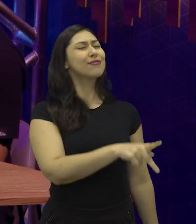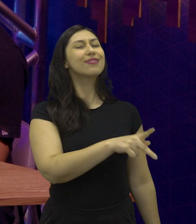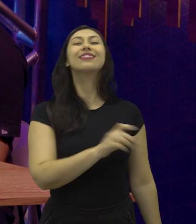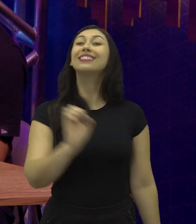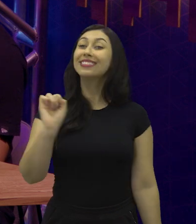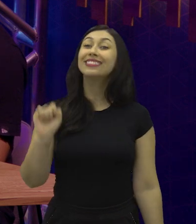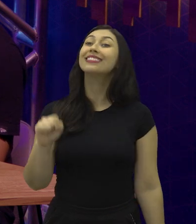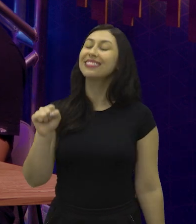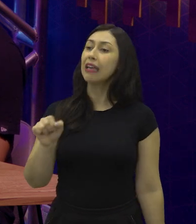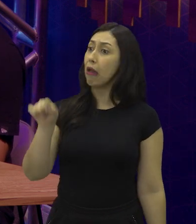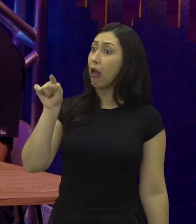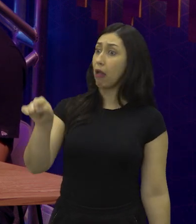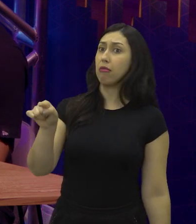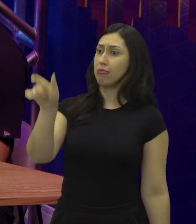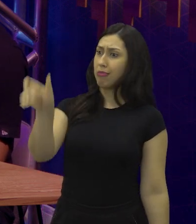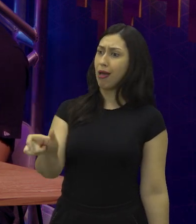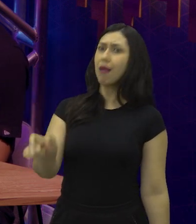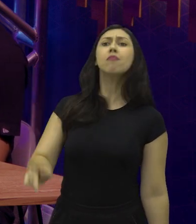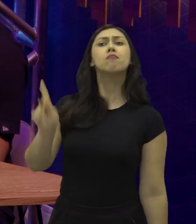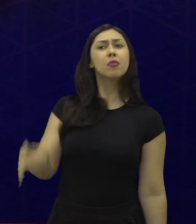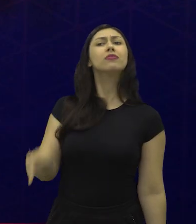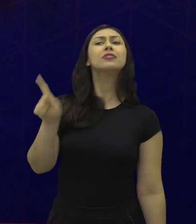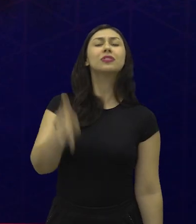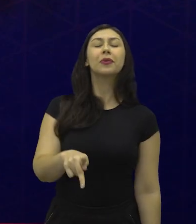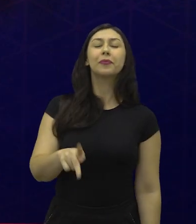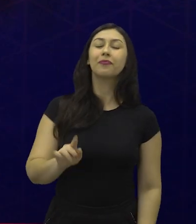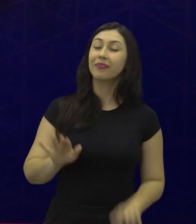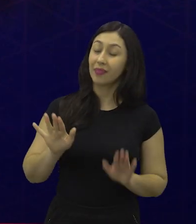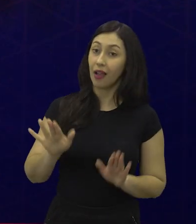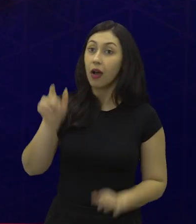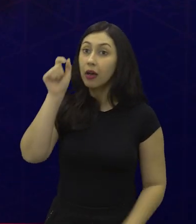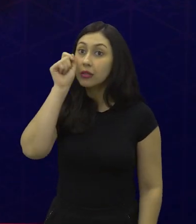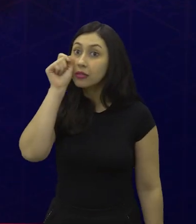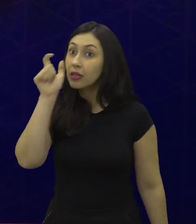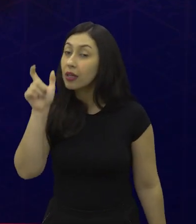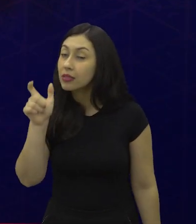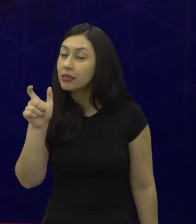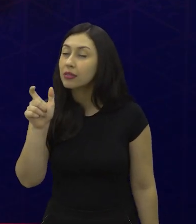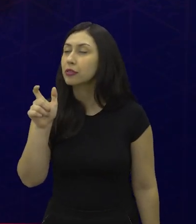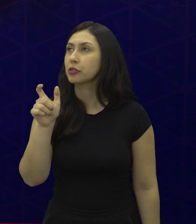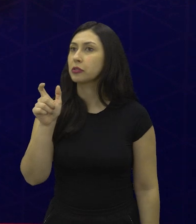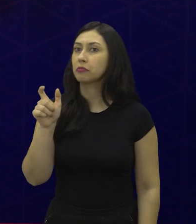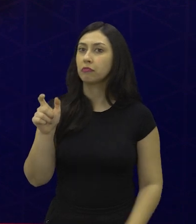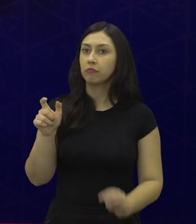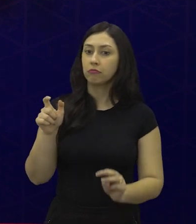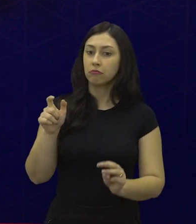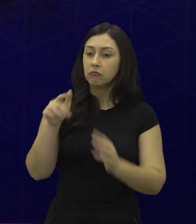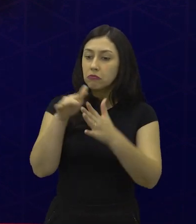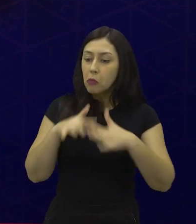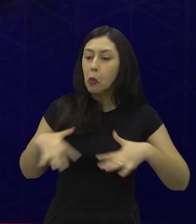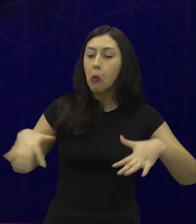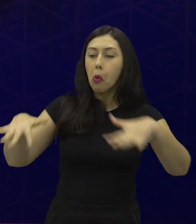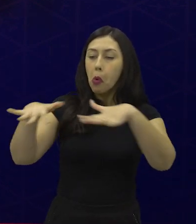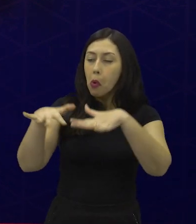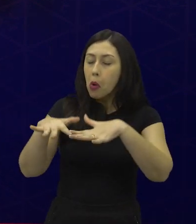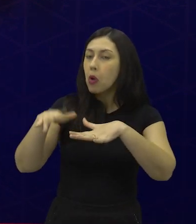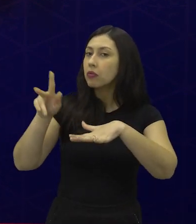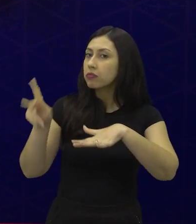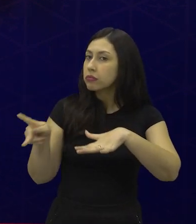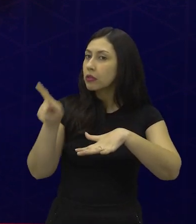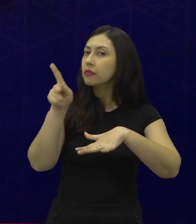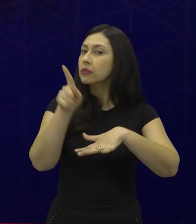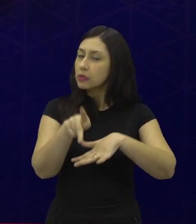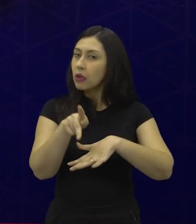né? Exatamente, ele é professor. E o interessante, né, é que todas essas figuras...